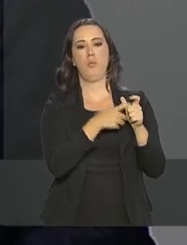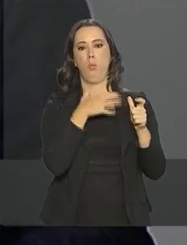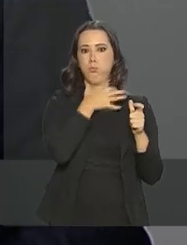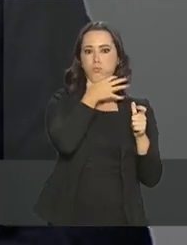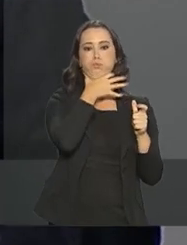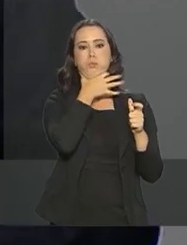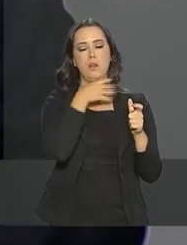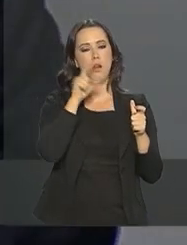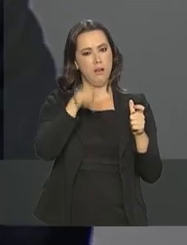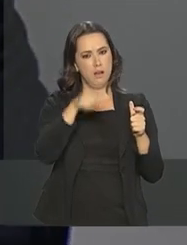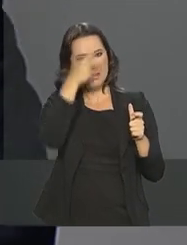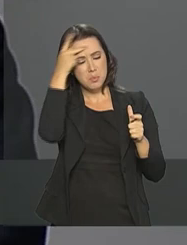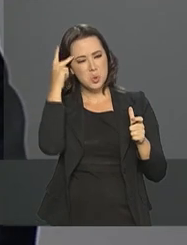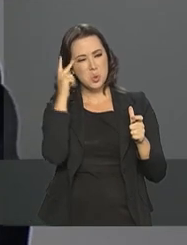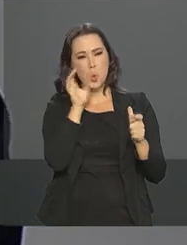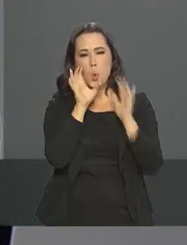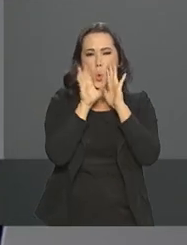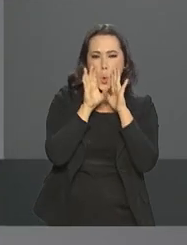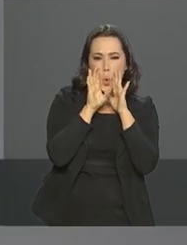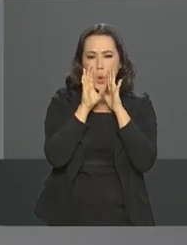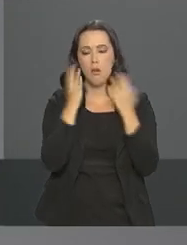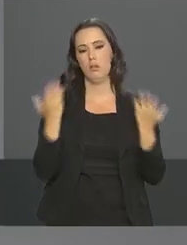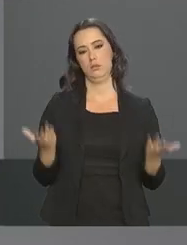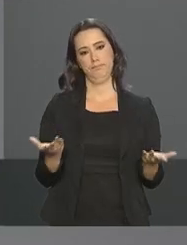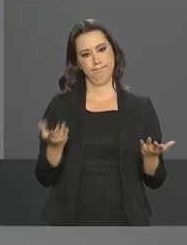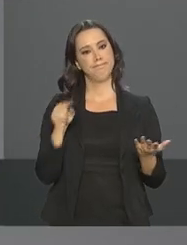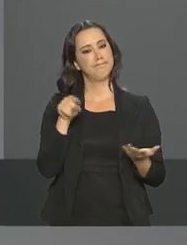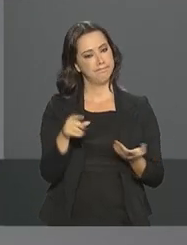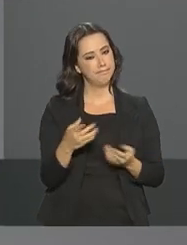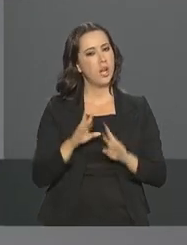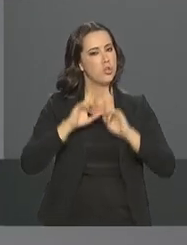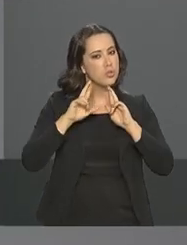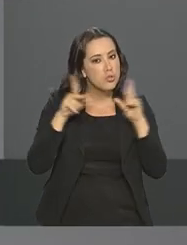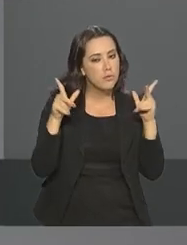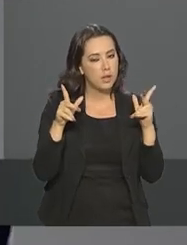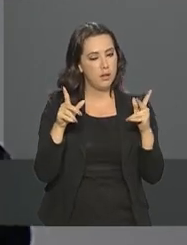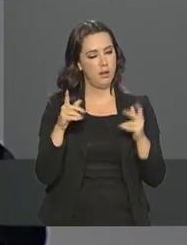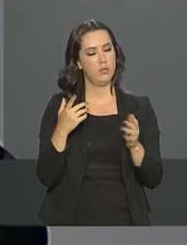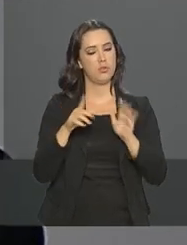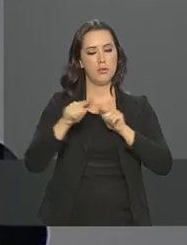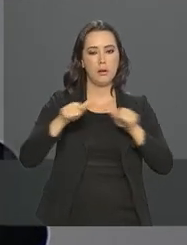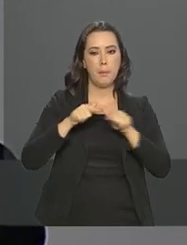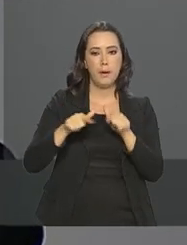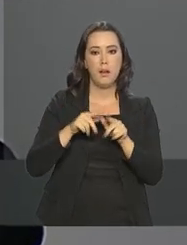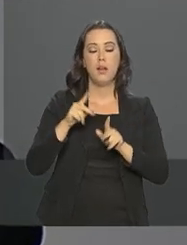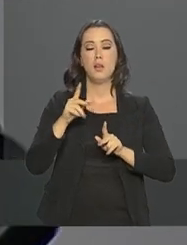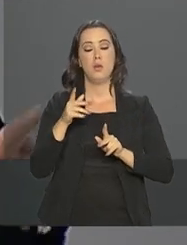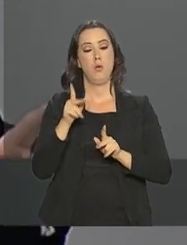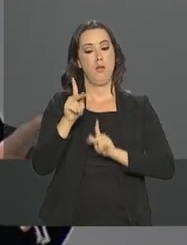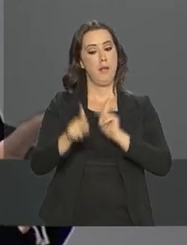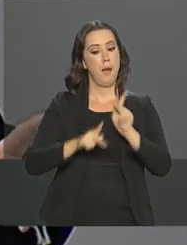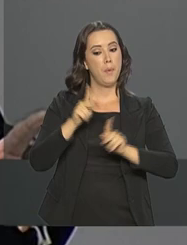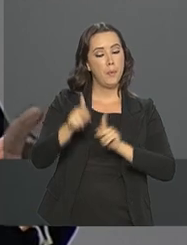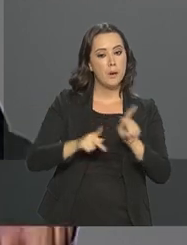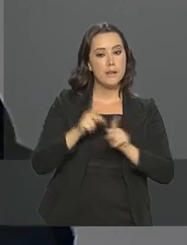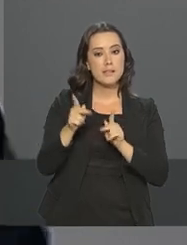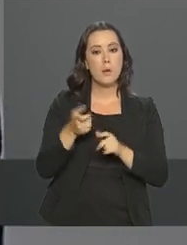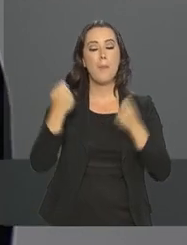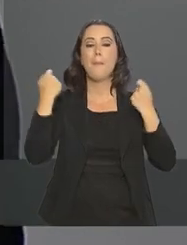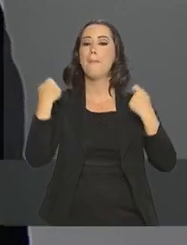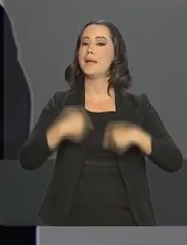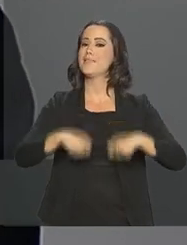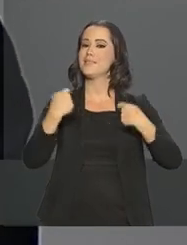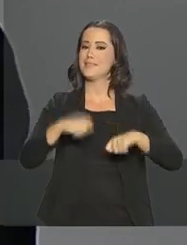robinson fez uma distinção das chamadas medidas populares que são aquelas que quando você toma não recebe aplausos o